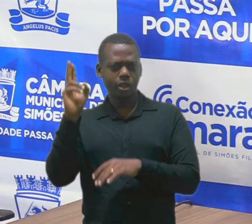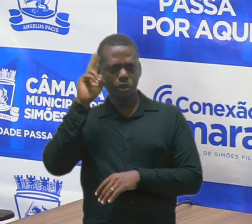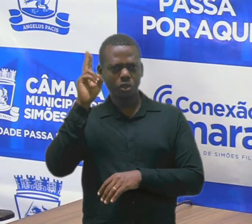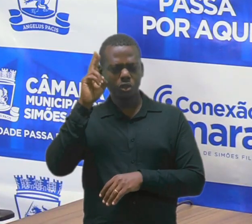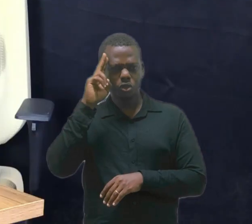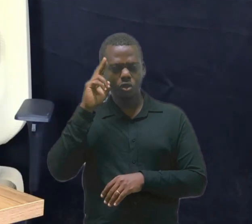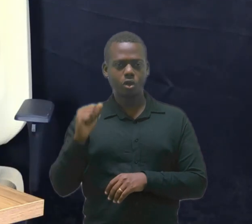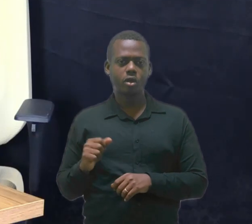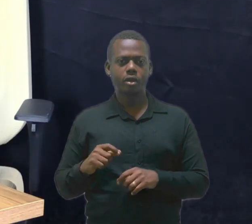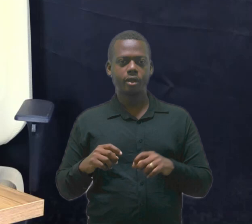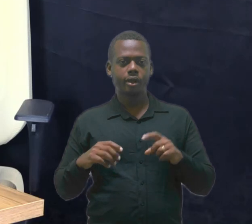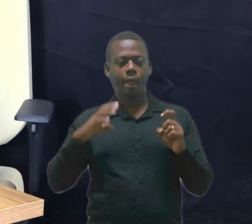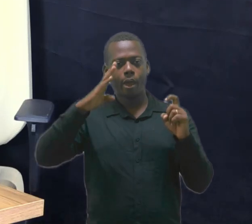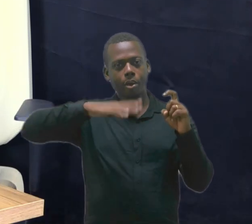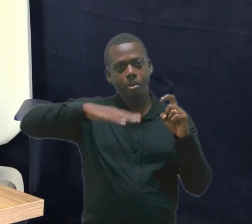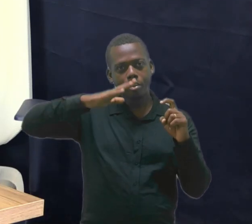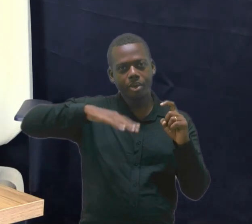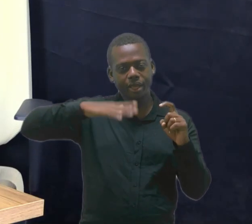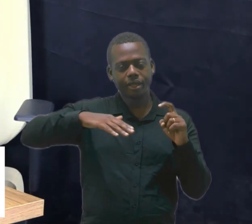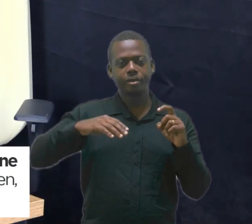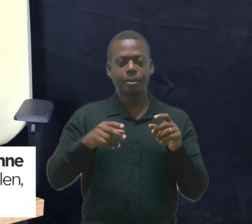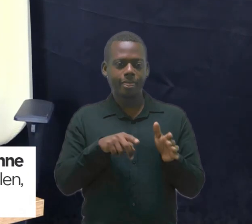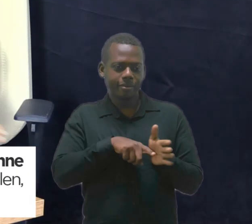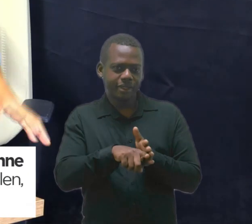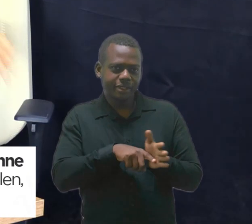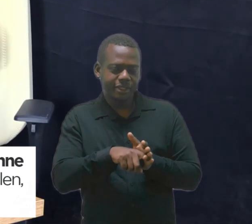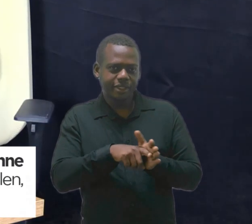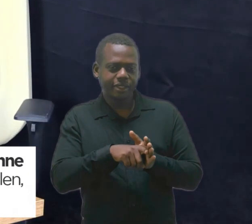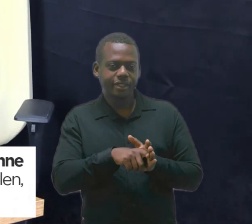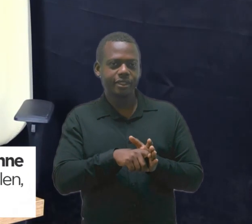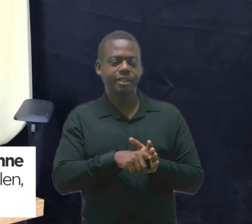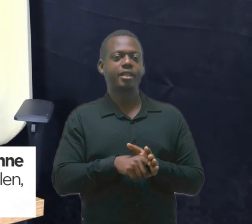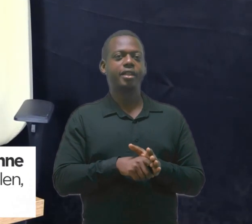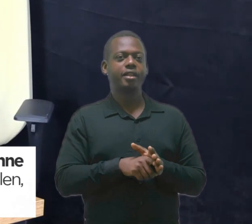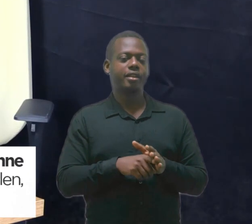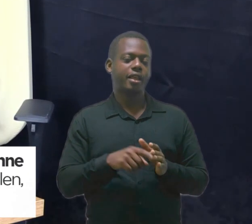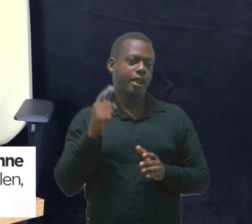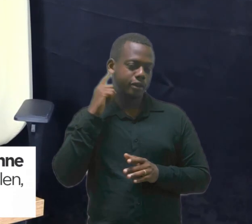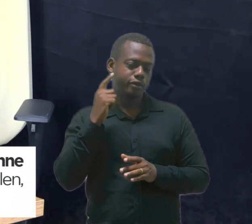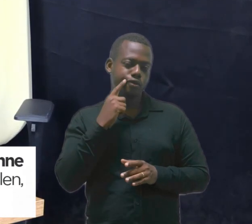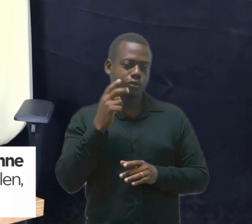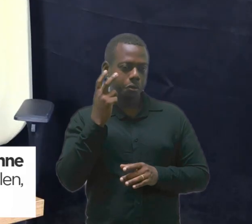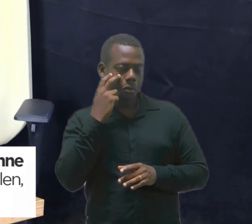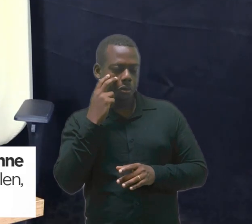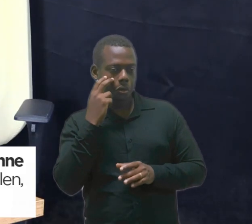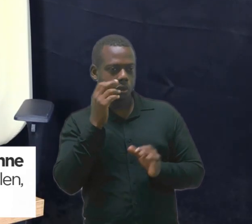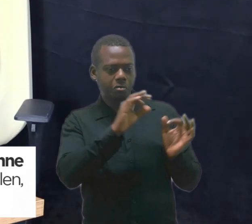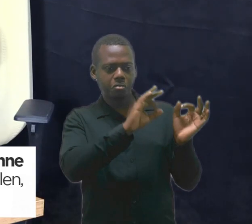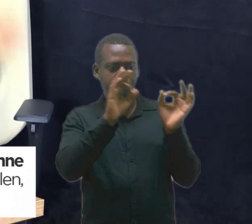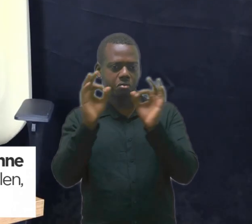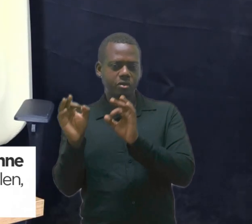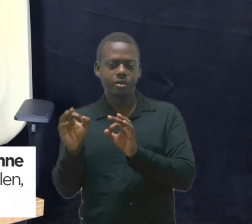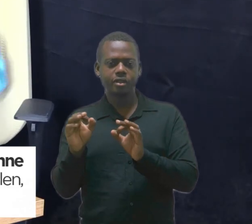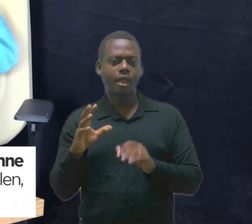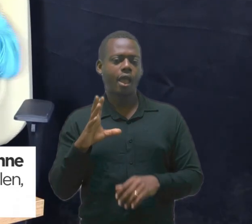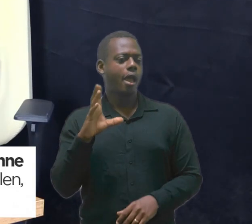Um mito. A gente pesquisa aí, Ellen Keller. Ellen Keller. Aí você vai ver a história de Ellen Keller e Anne Sullivan. Anne Sullivan foi a professora de... Eu sou